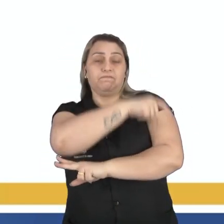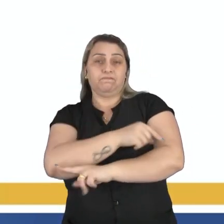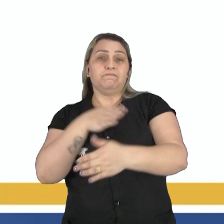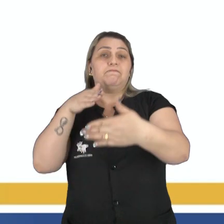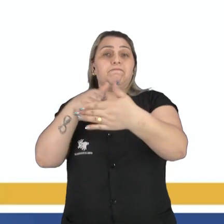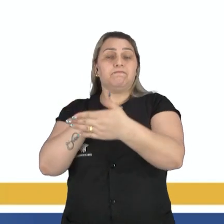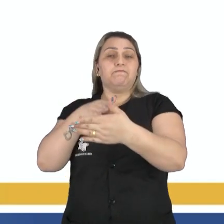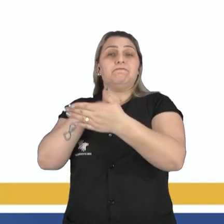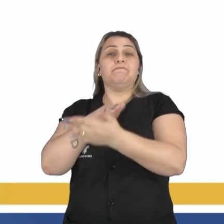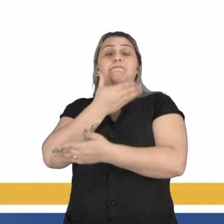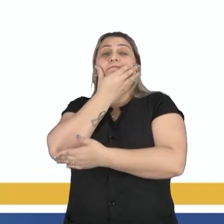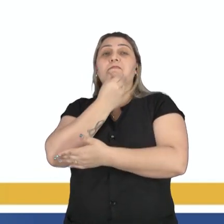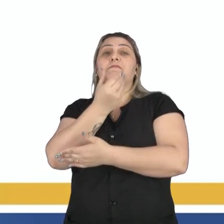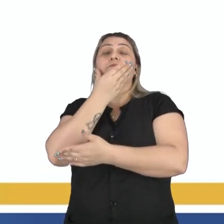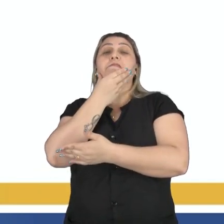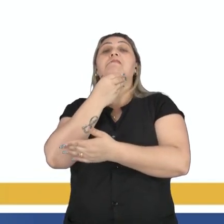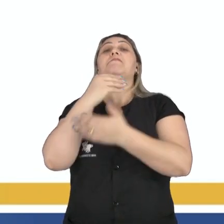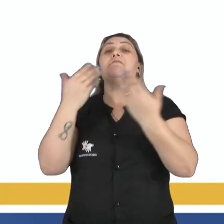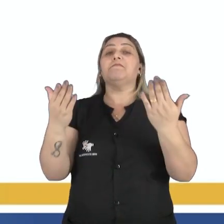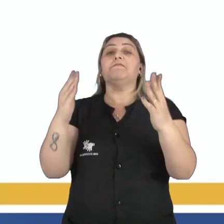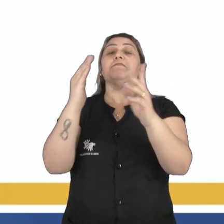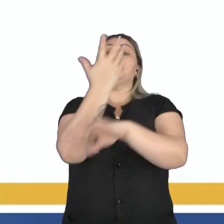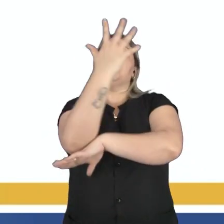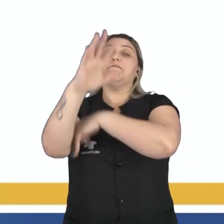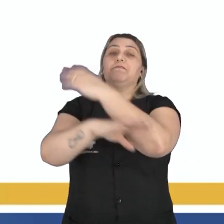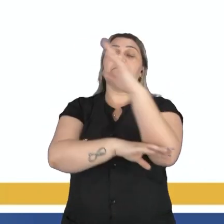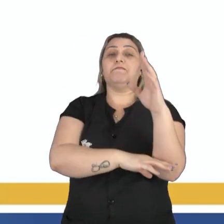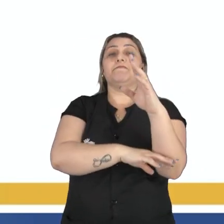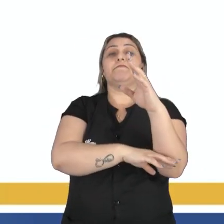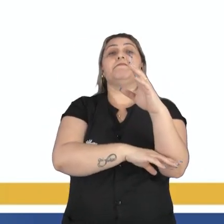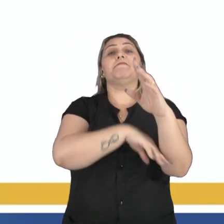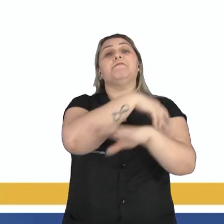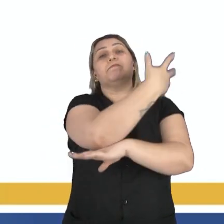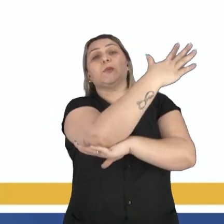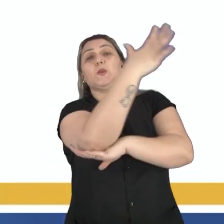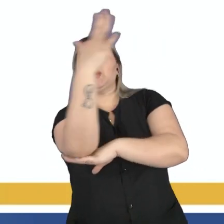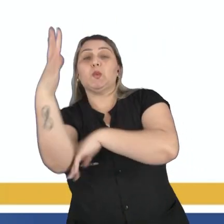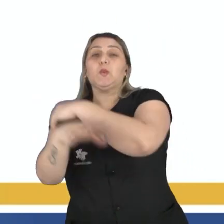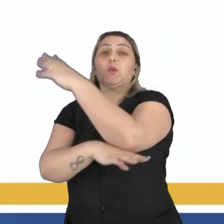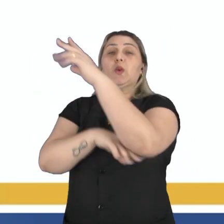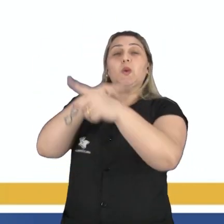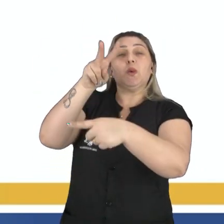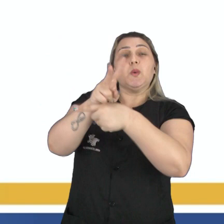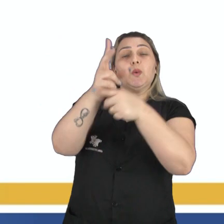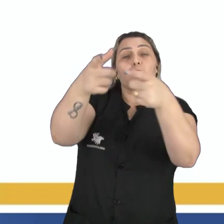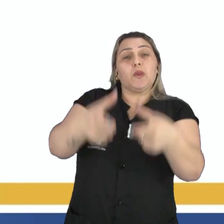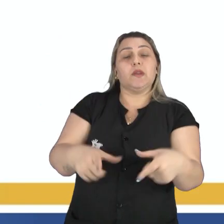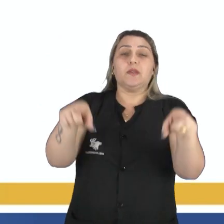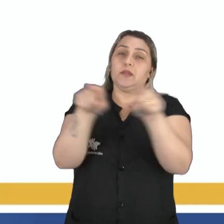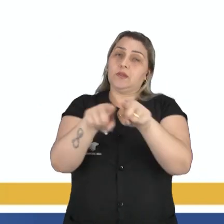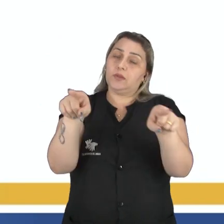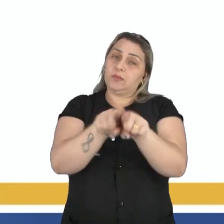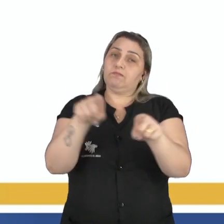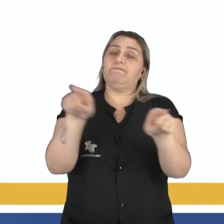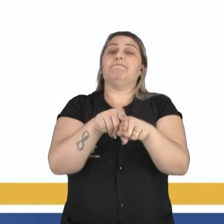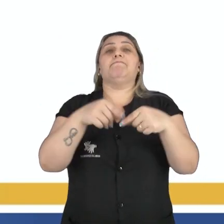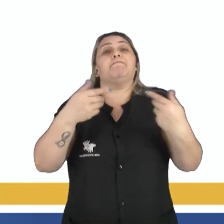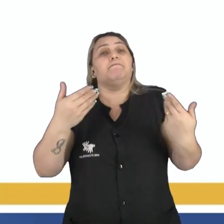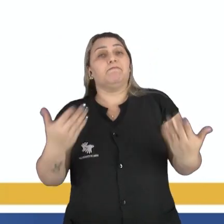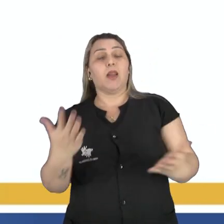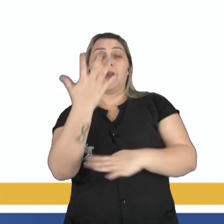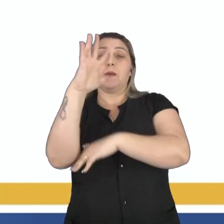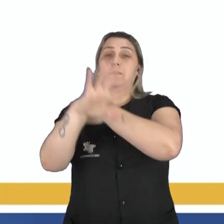vida humana, são paisagens naturais. Florestas densas e áreas de preservação também